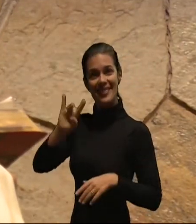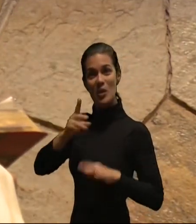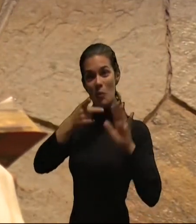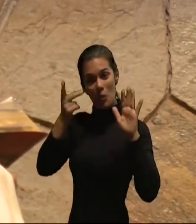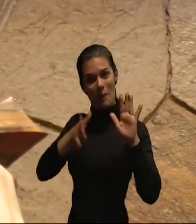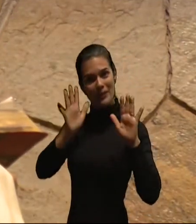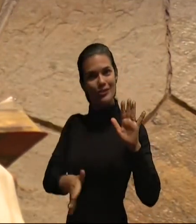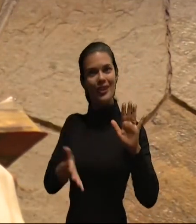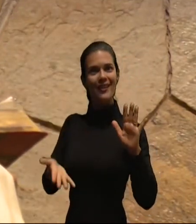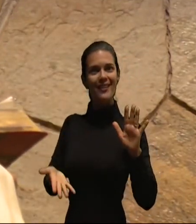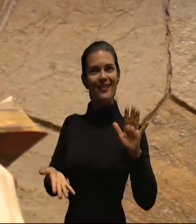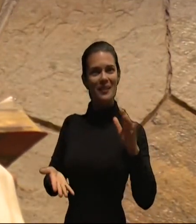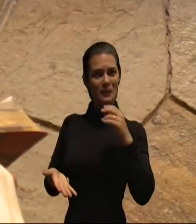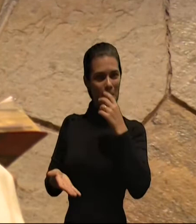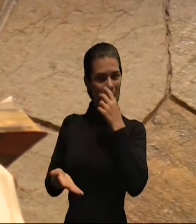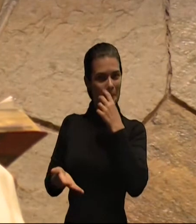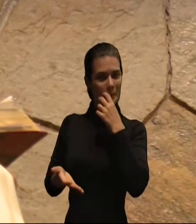frente,